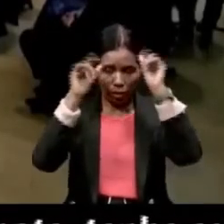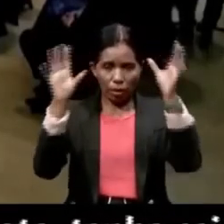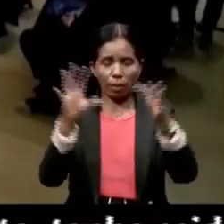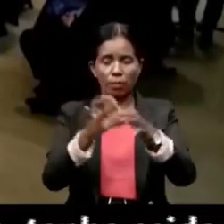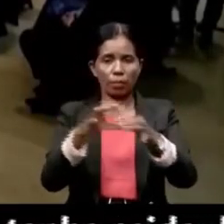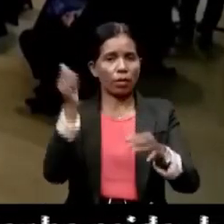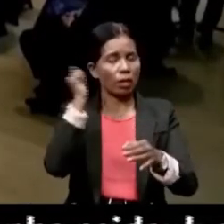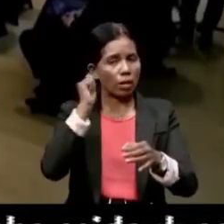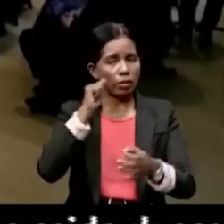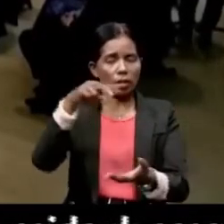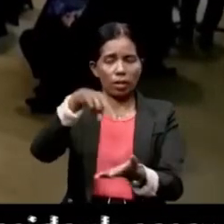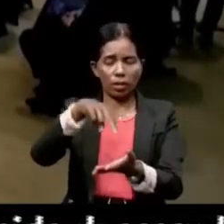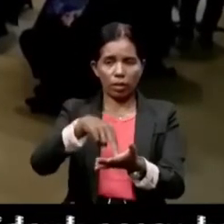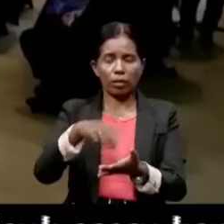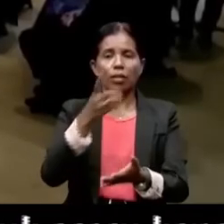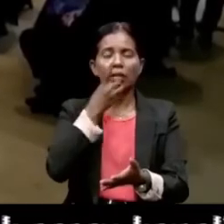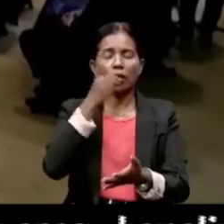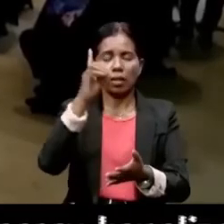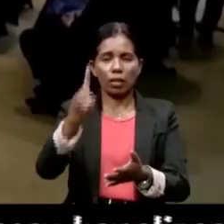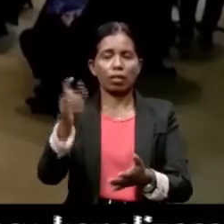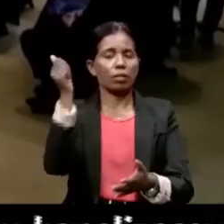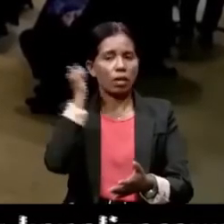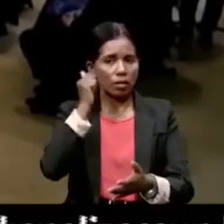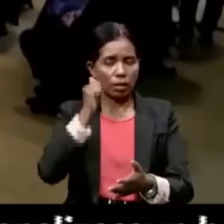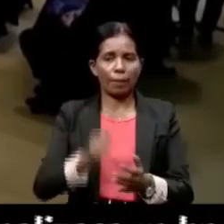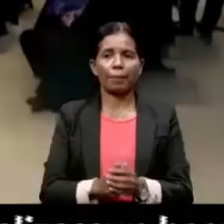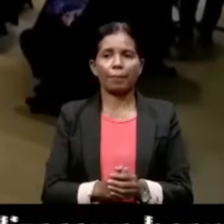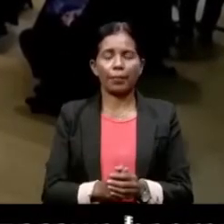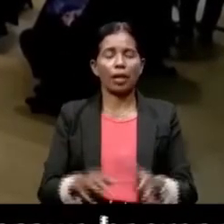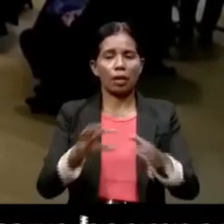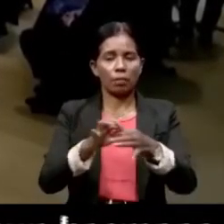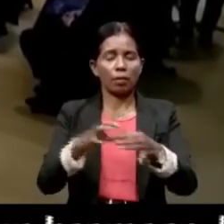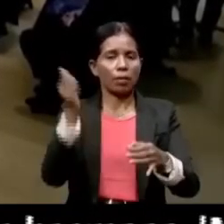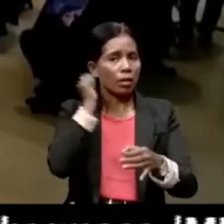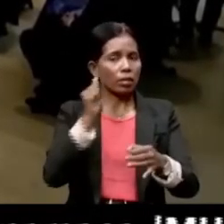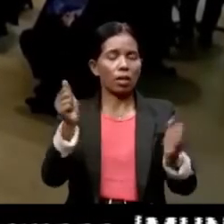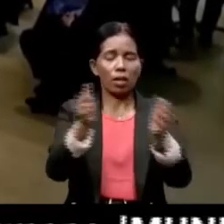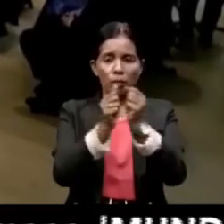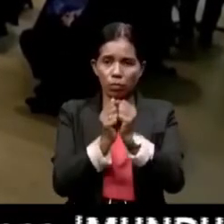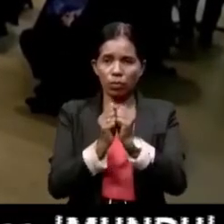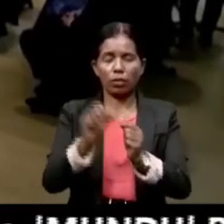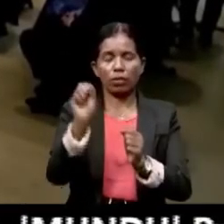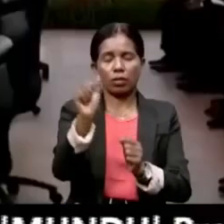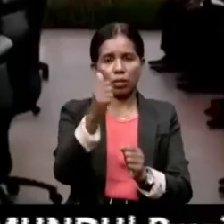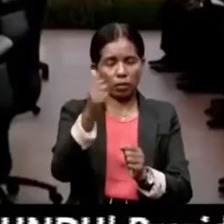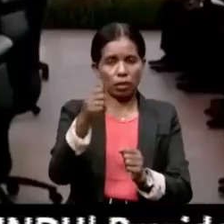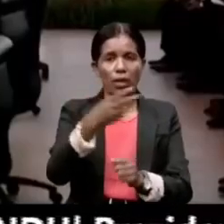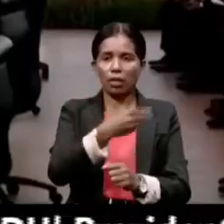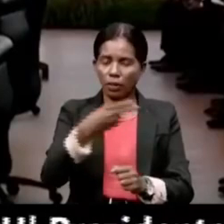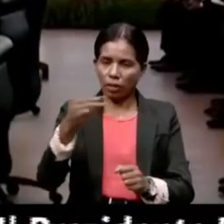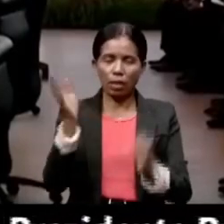ne consagra una ia declaração ASEANian. Antes ne membro ASEAN ha mutuk sanulu, hanesan